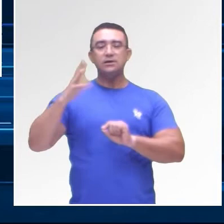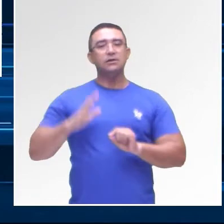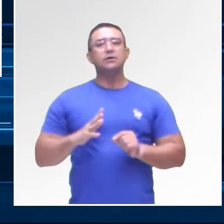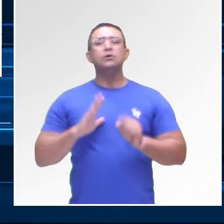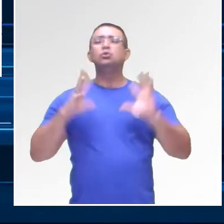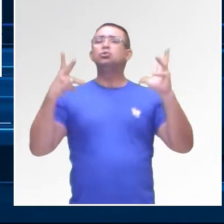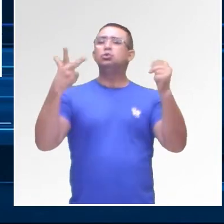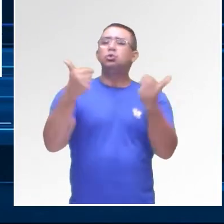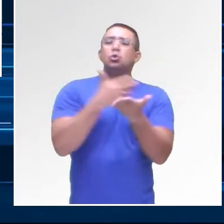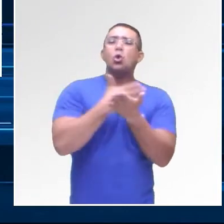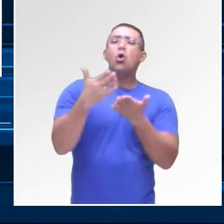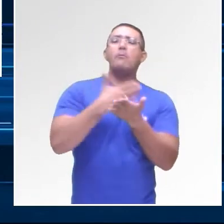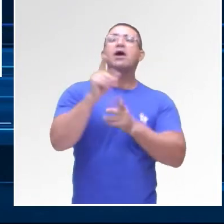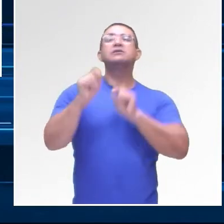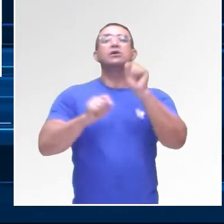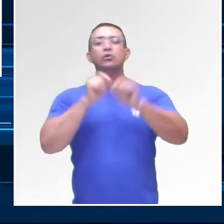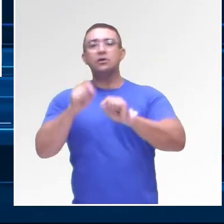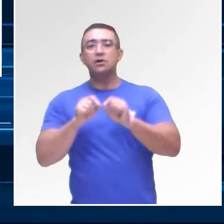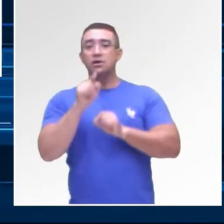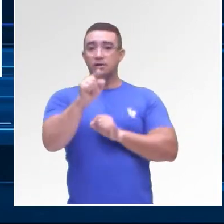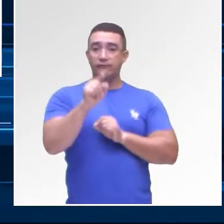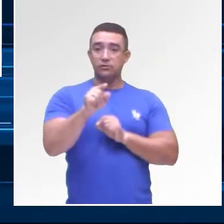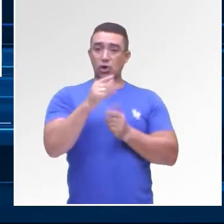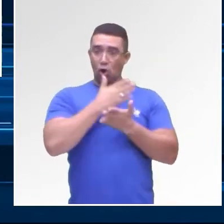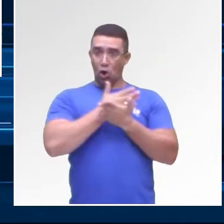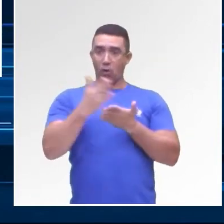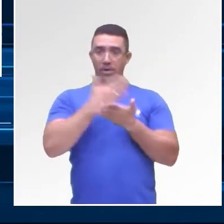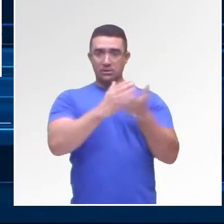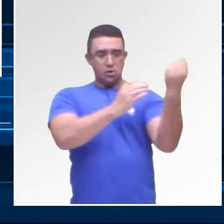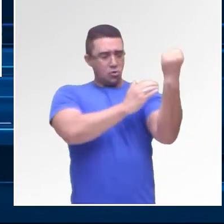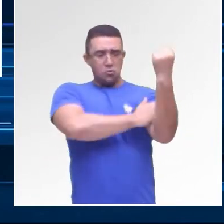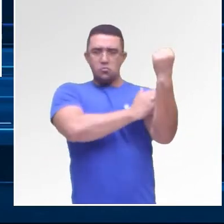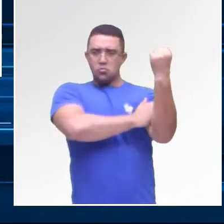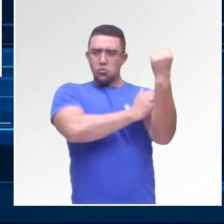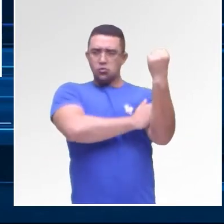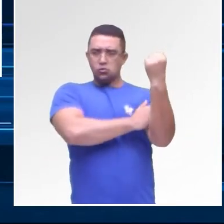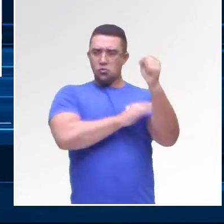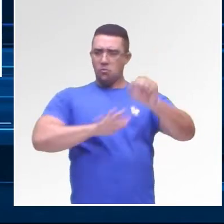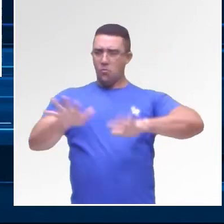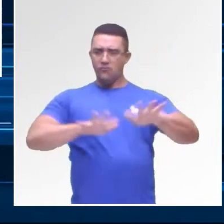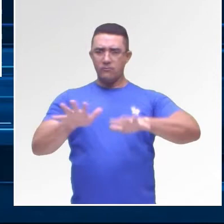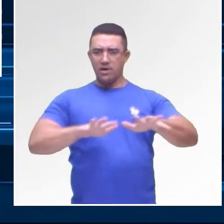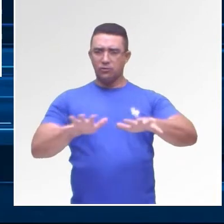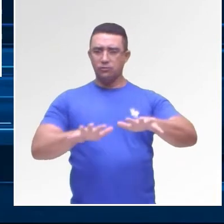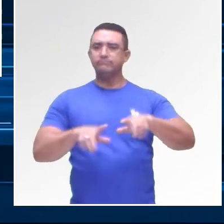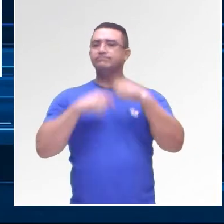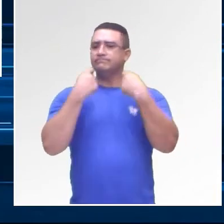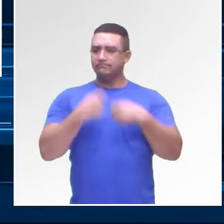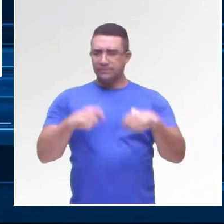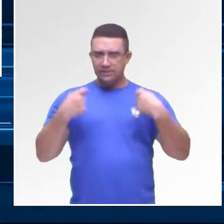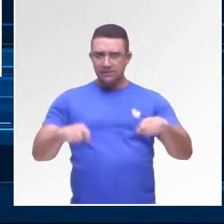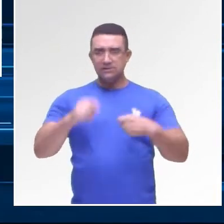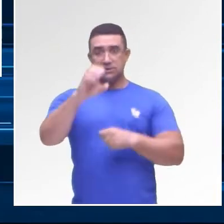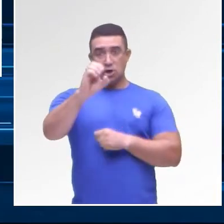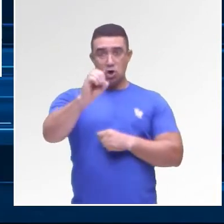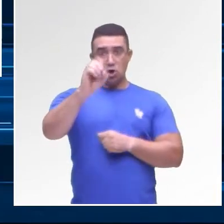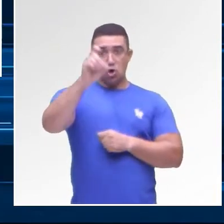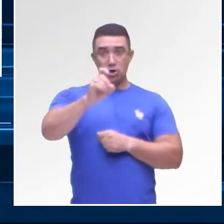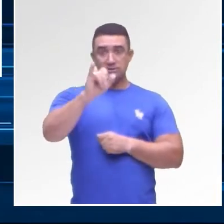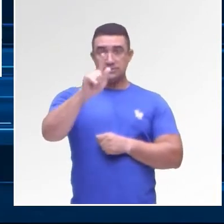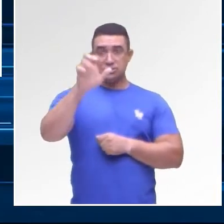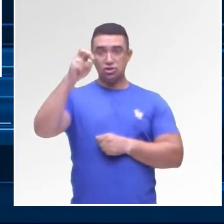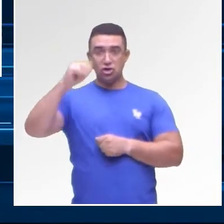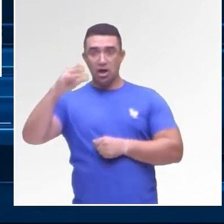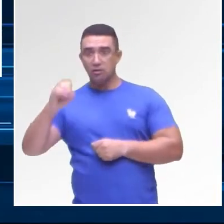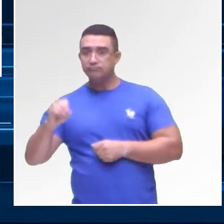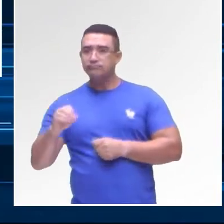a partir do momento que a gente coloca os nossos músculos para se movimentarem. Eles precisam de mais oxigênio, né? Então, a